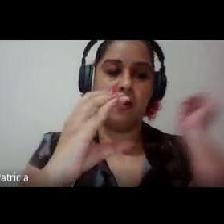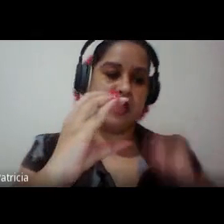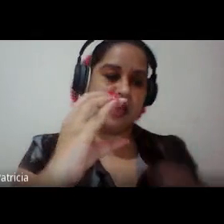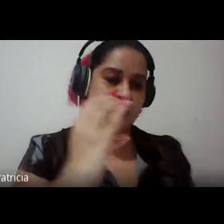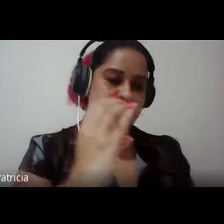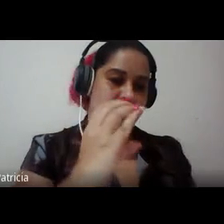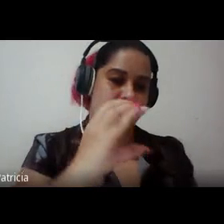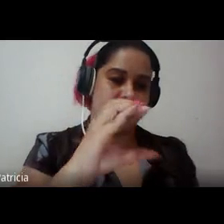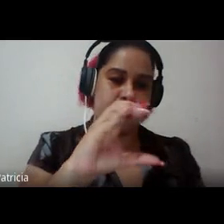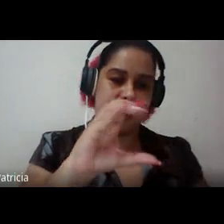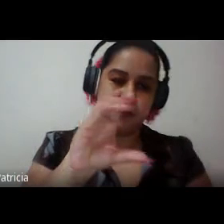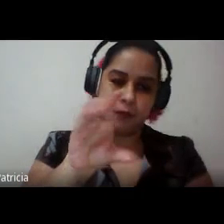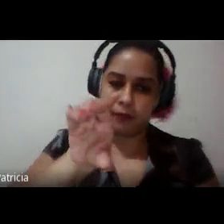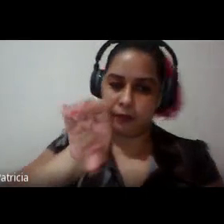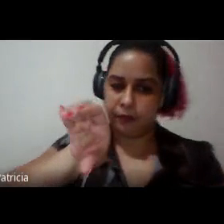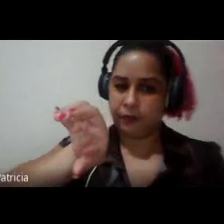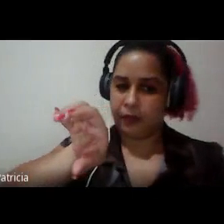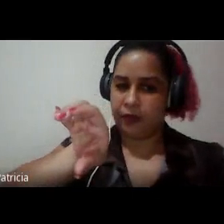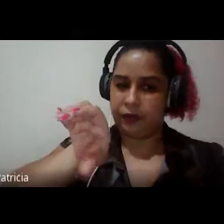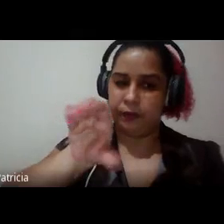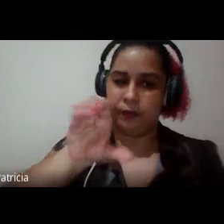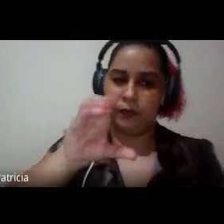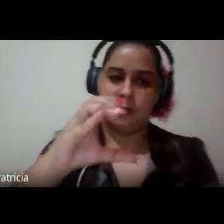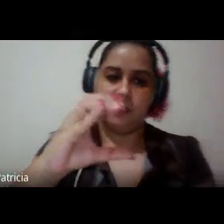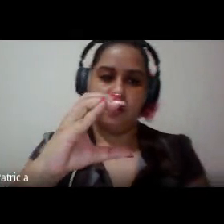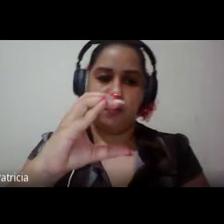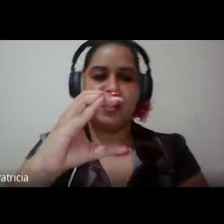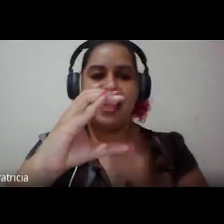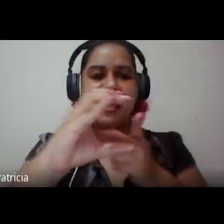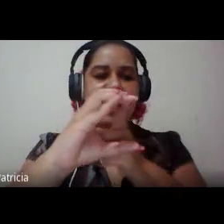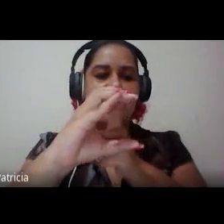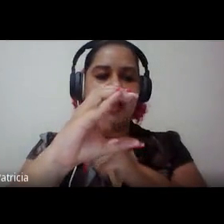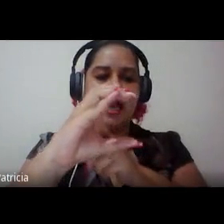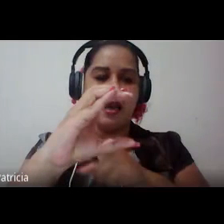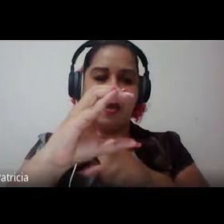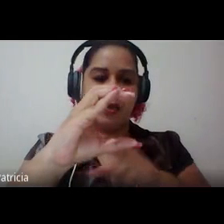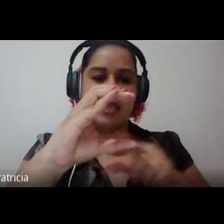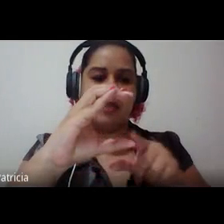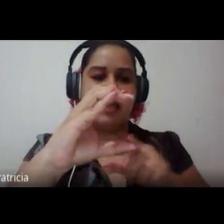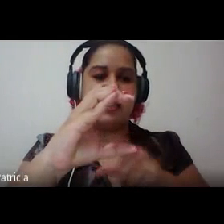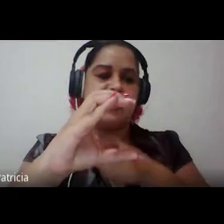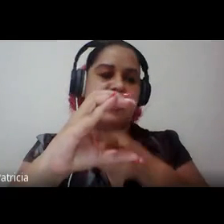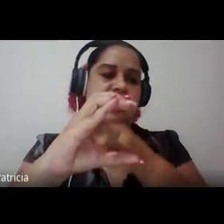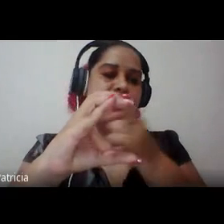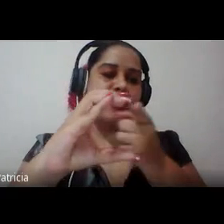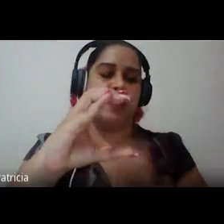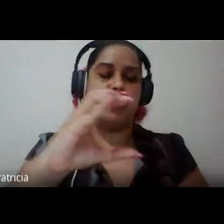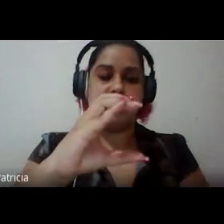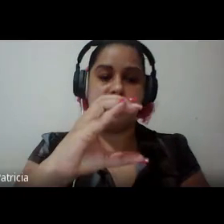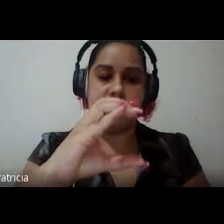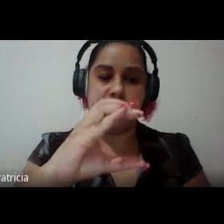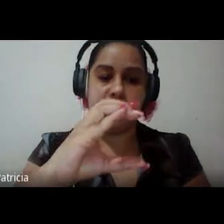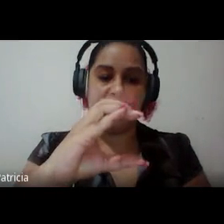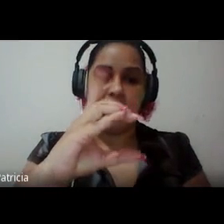o C, ele faz assim, a mãozinha toda, tá vendo? O C, ele lembra, né, o desenho da letra C aqui, mais ou